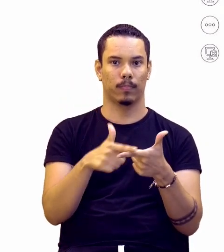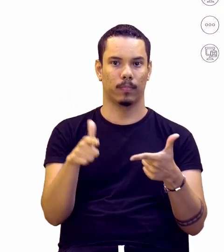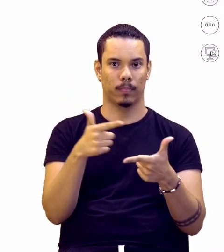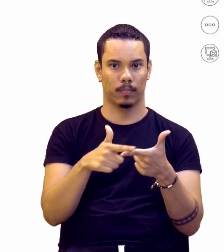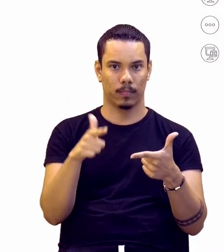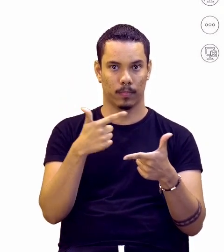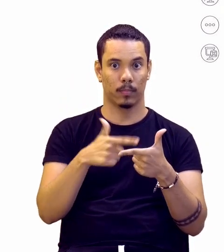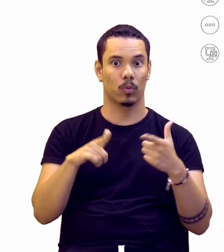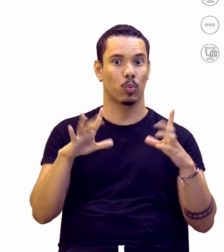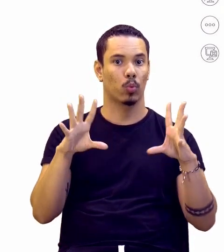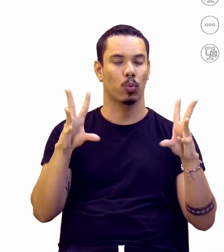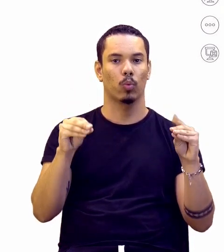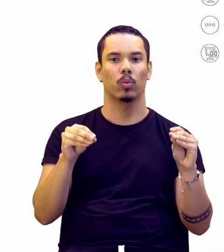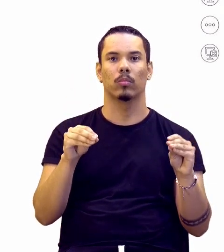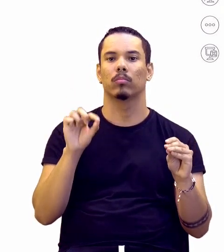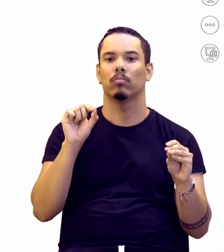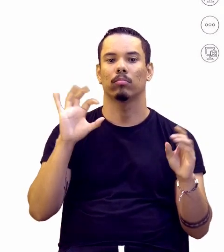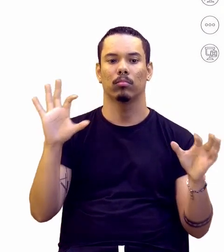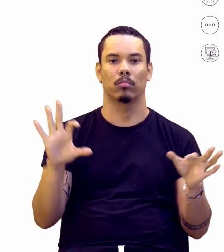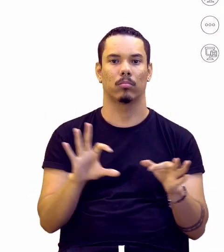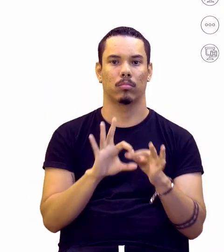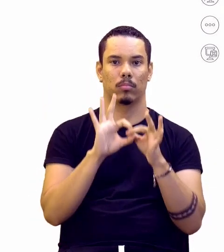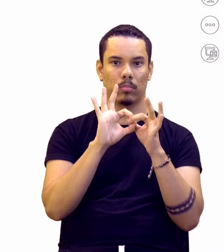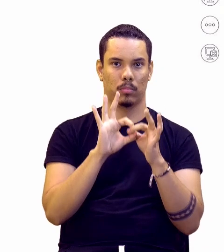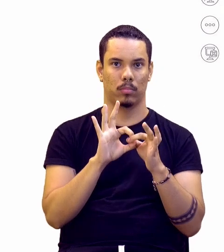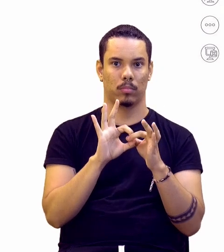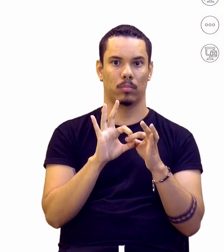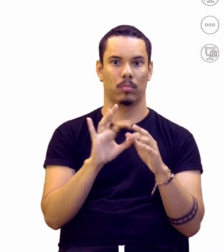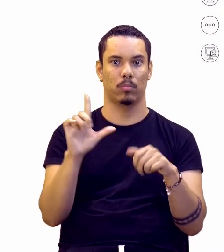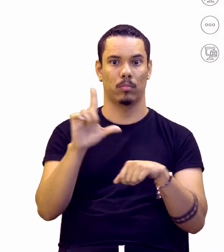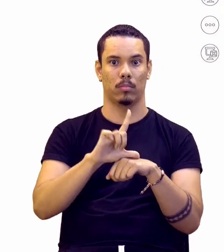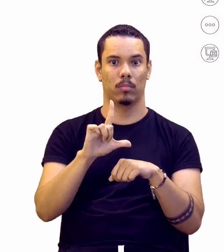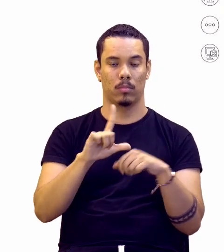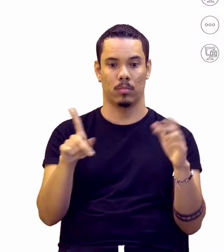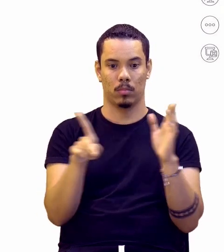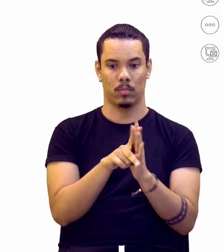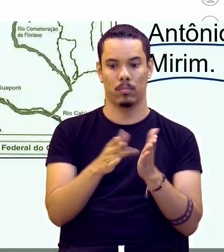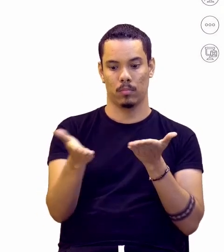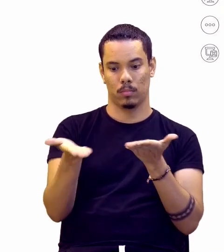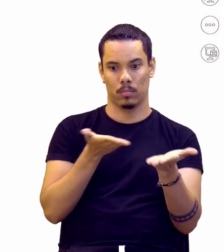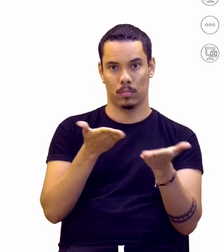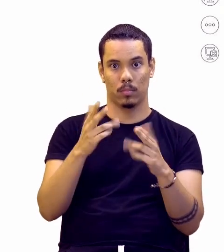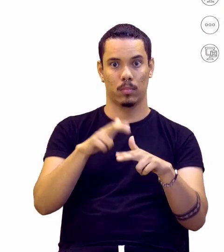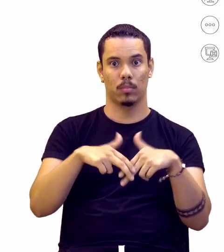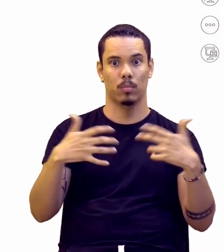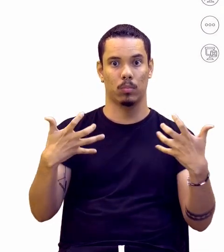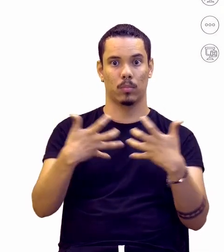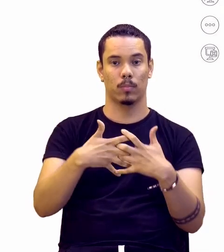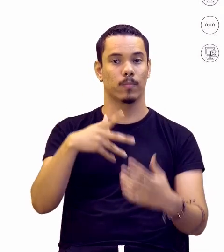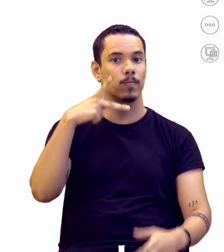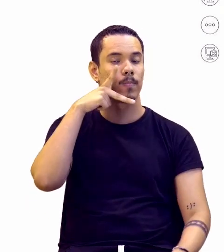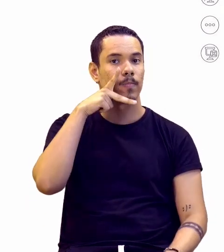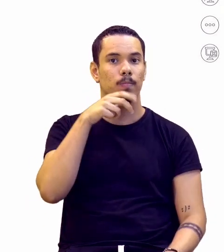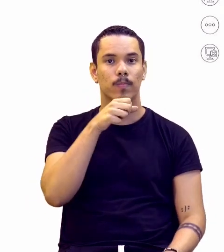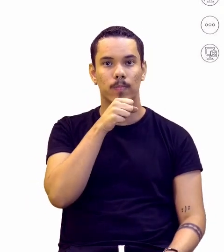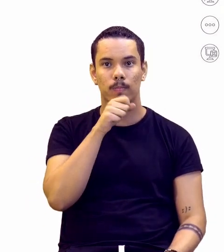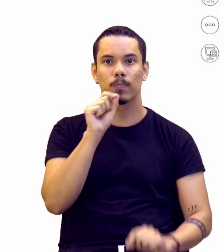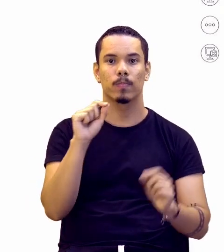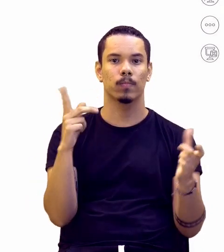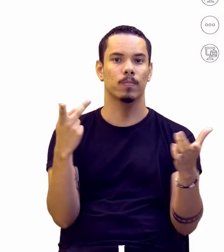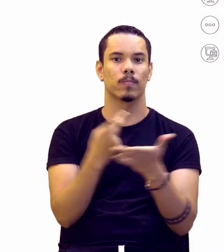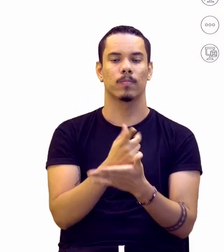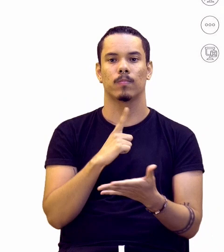esses ligados à logística. Essa conexão com Porto Velho ficou